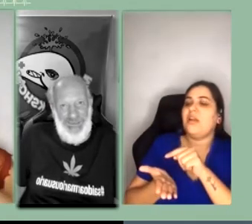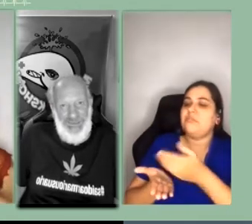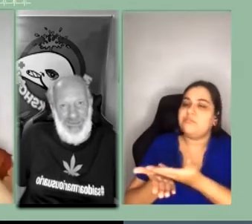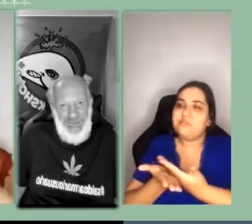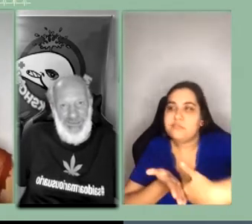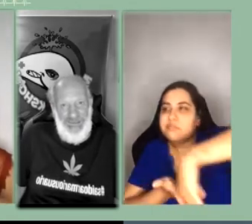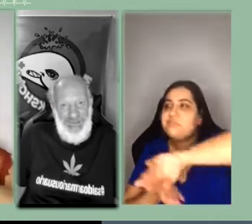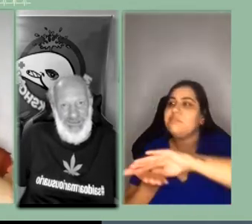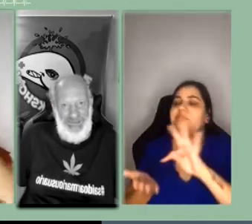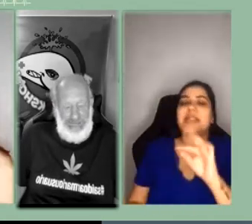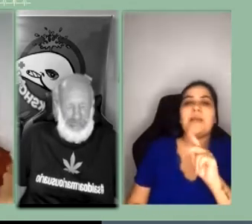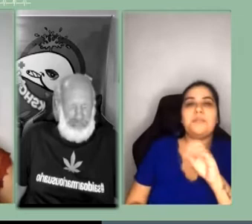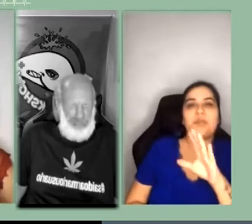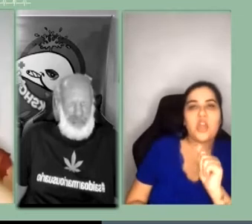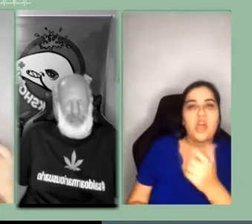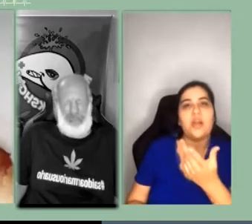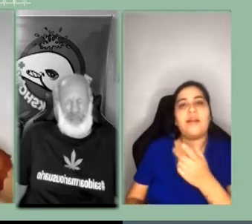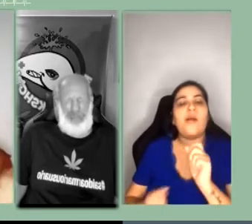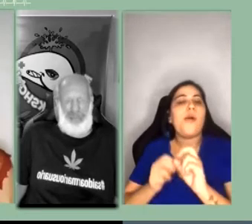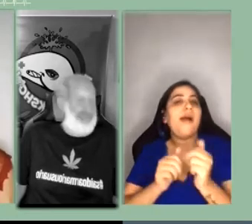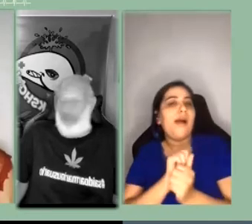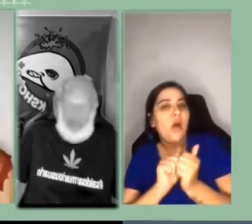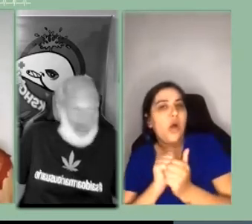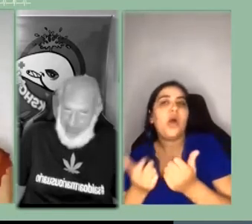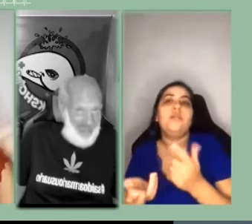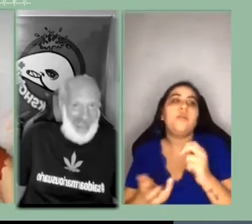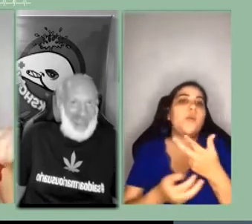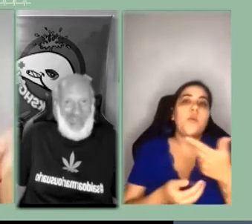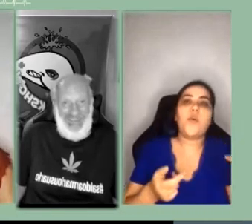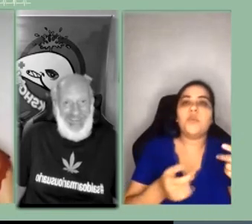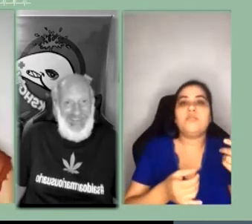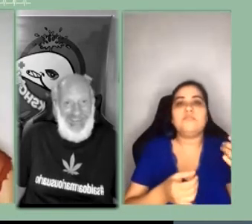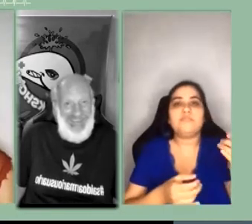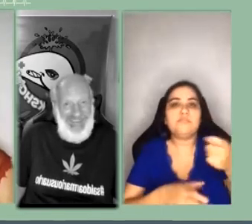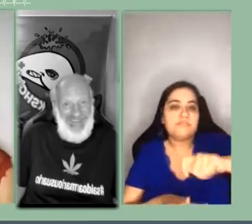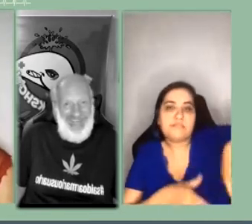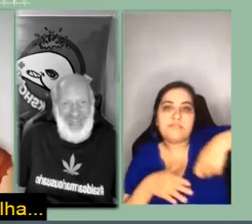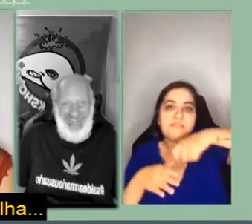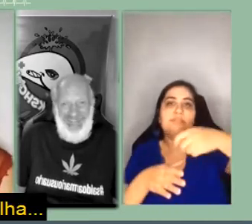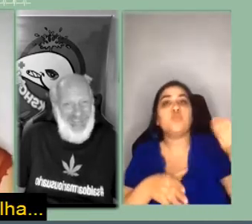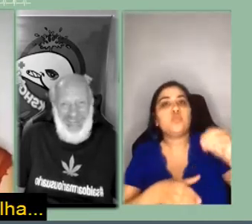tapioca, na crepioca, utilizar no arroz, né? Em outras preparações, e colocar lá também o óleo de cannabis.